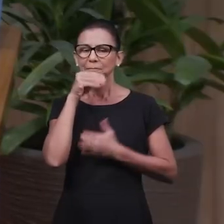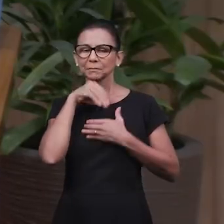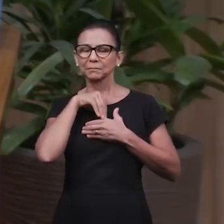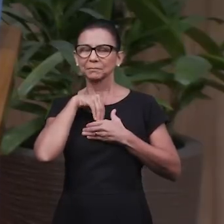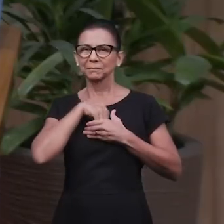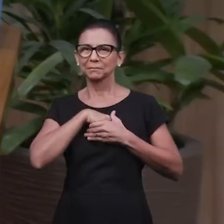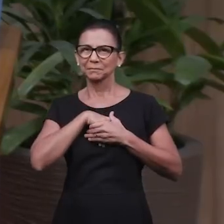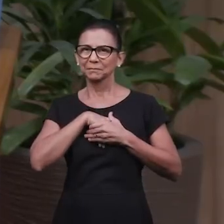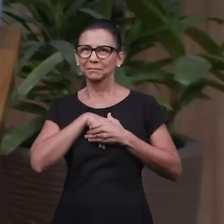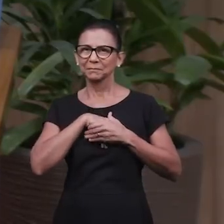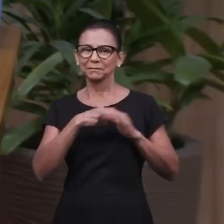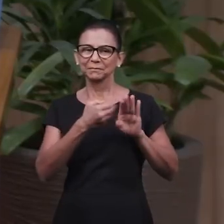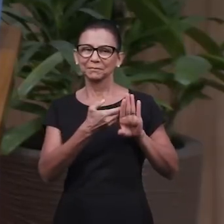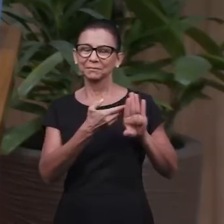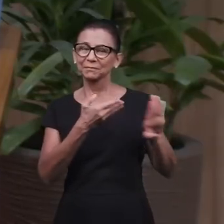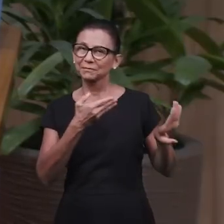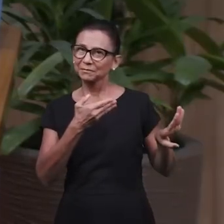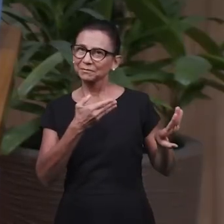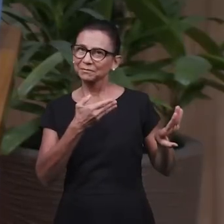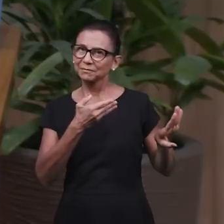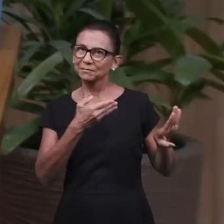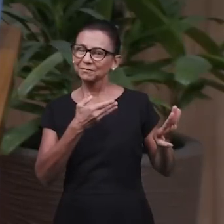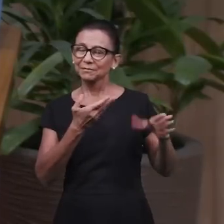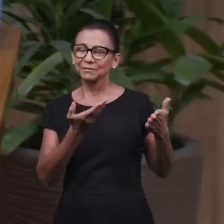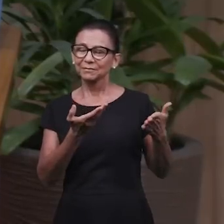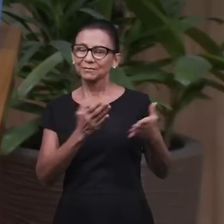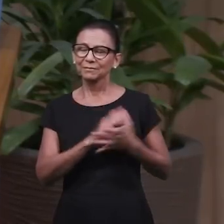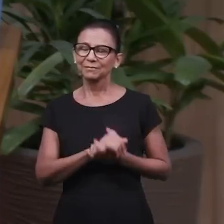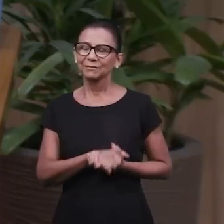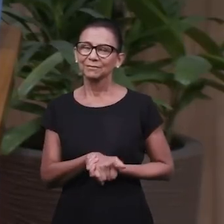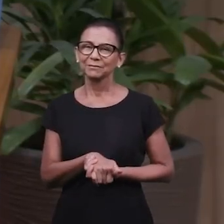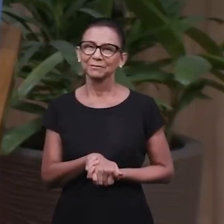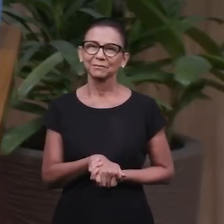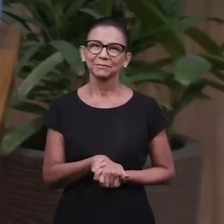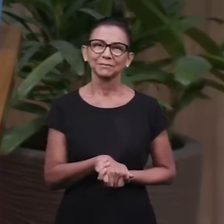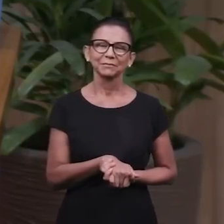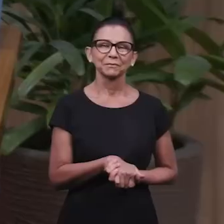mas o interior está em santificação, o coração está em santificação,